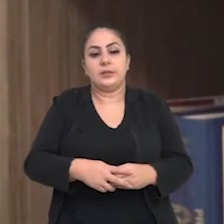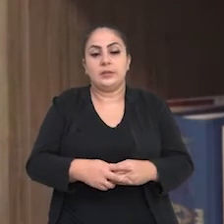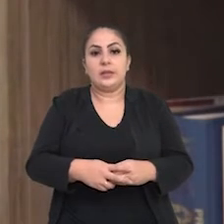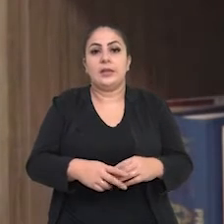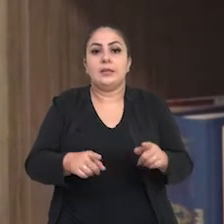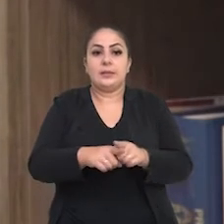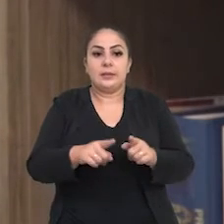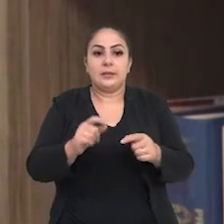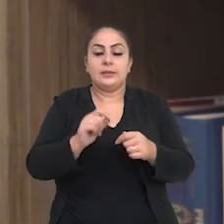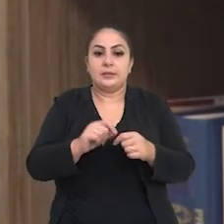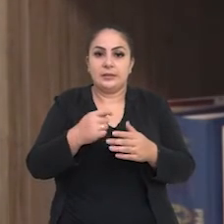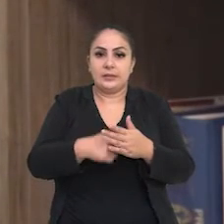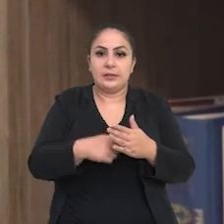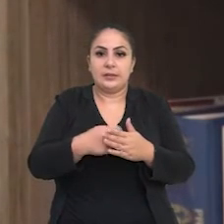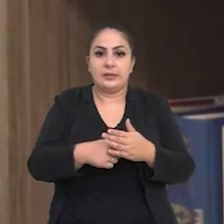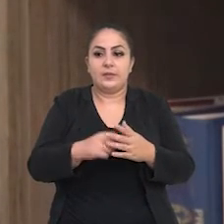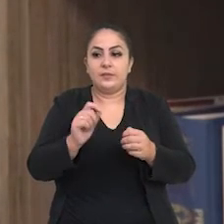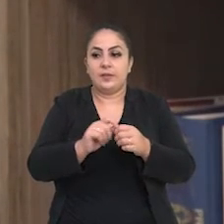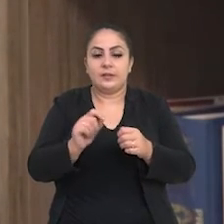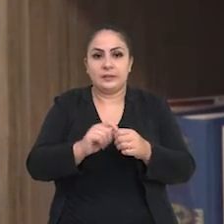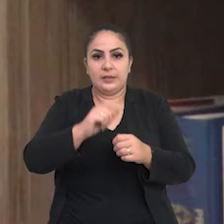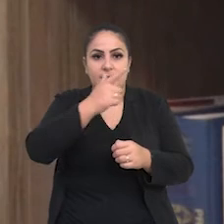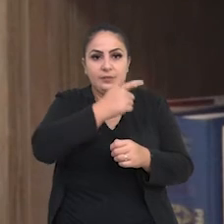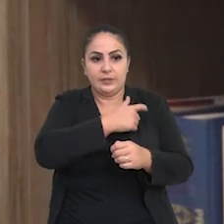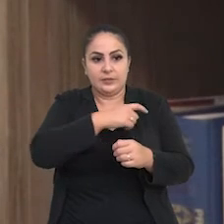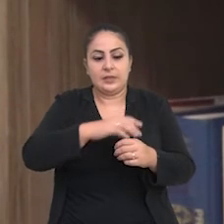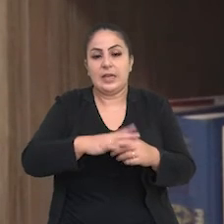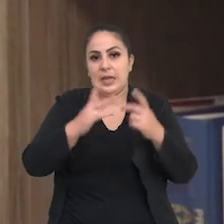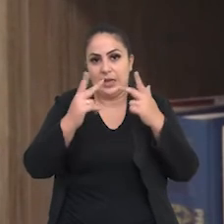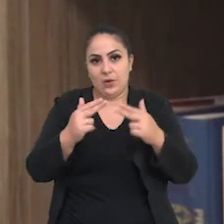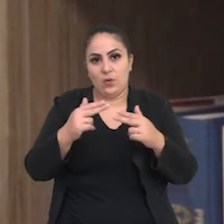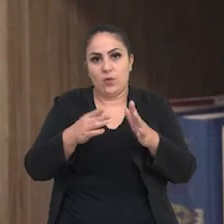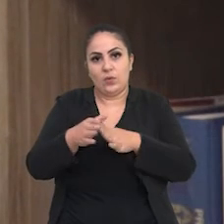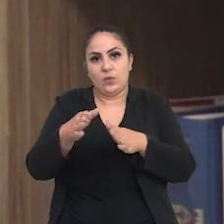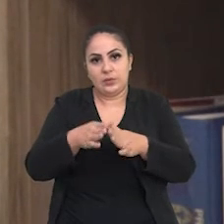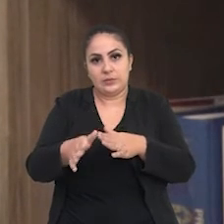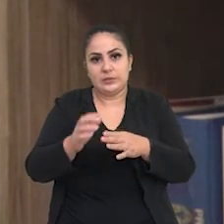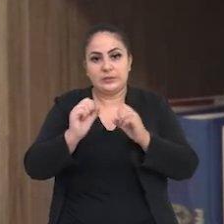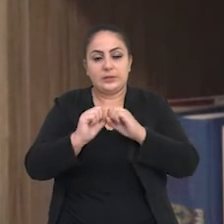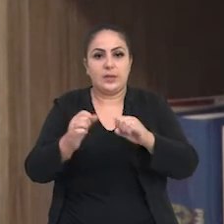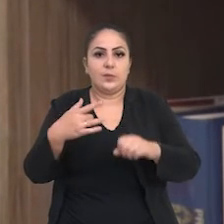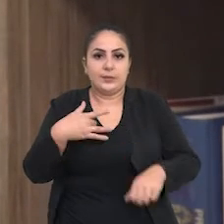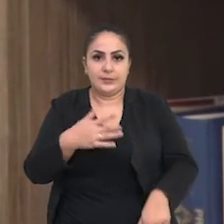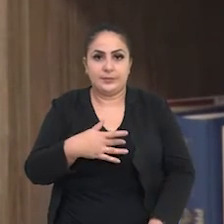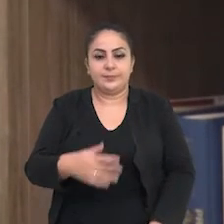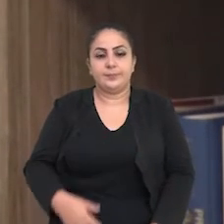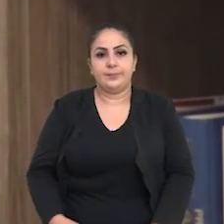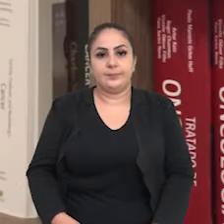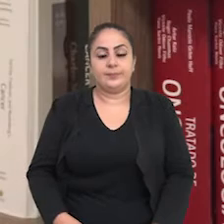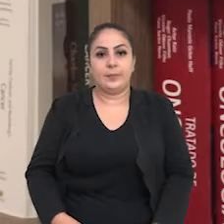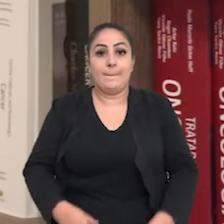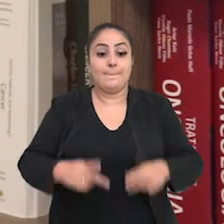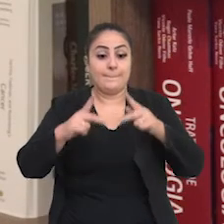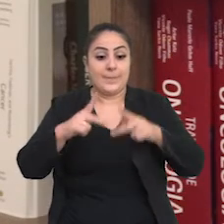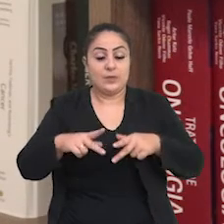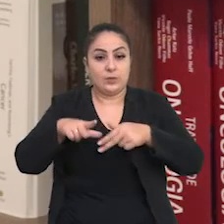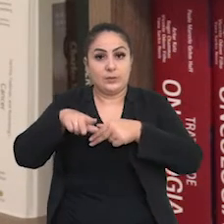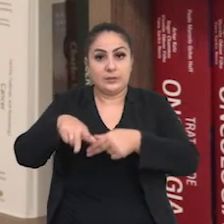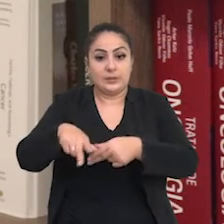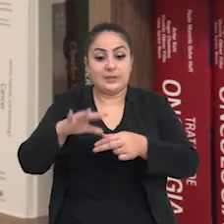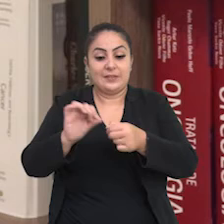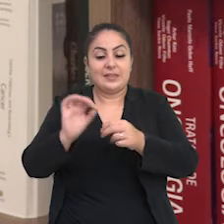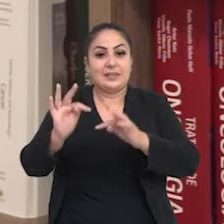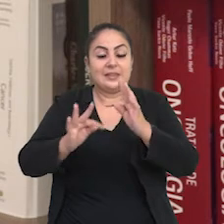então eles devem procurar a vacinação conforme as orientações da Secretaria de Saúde. Pacientes que